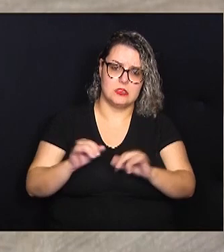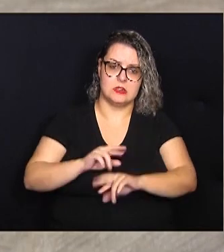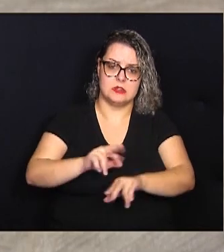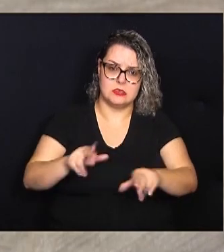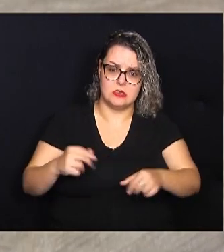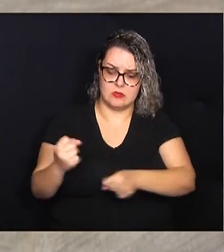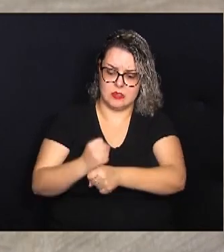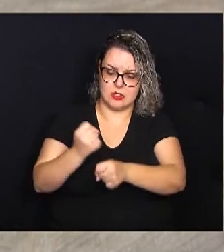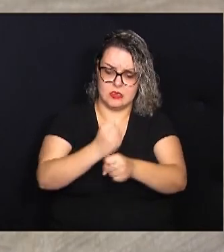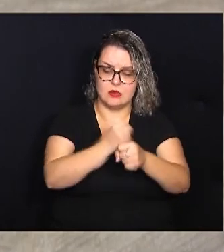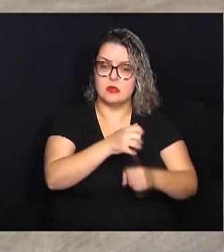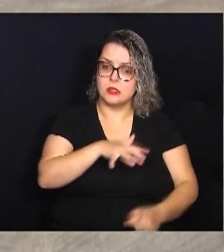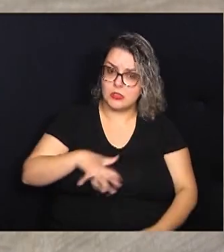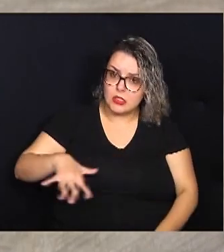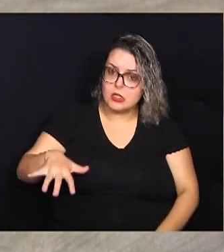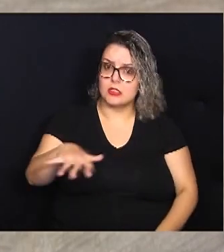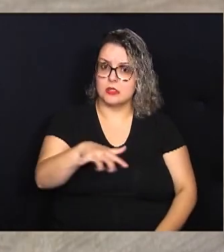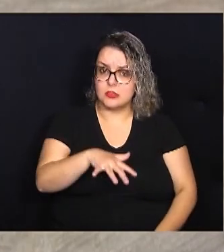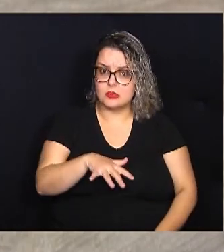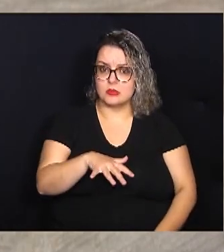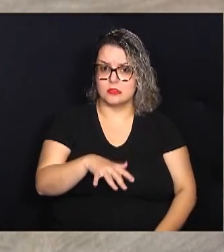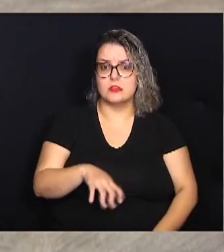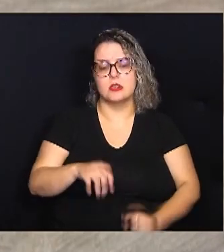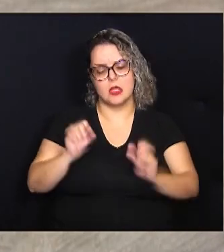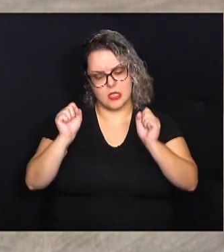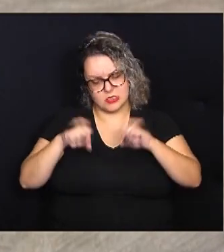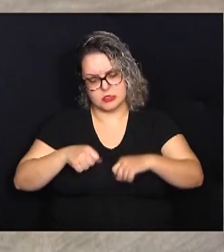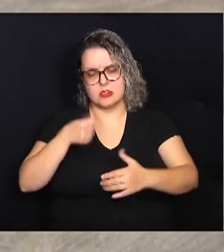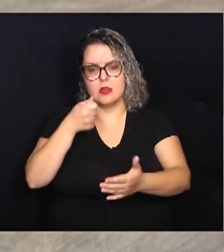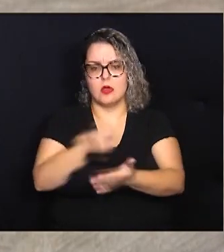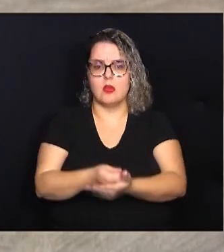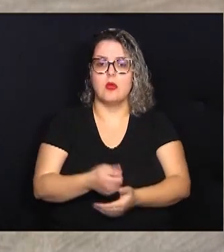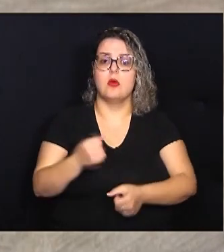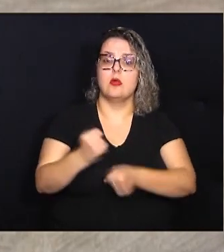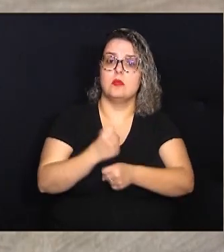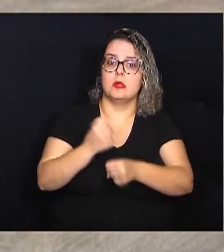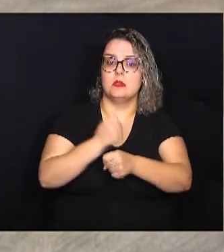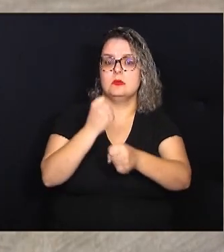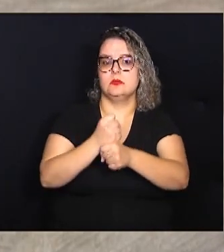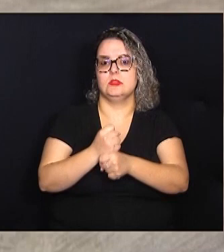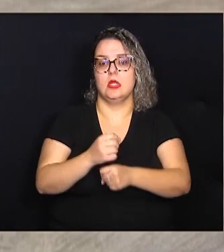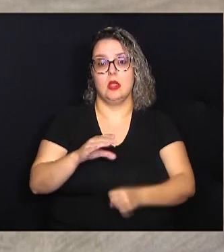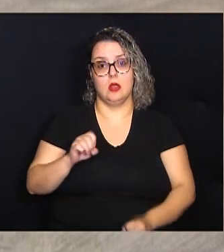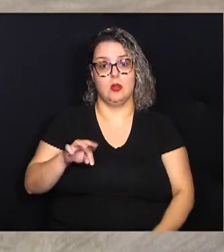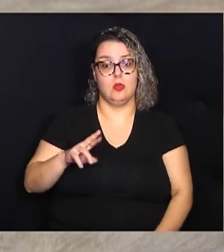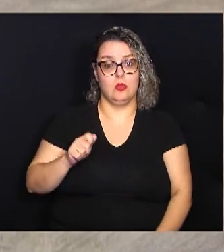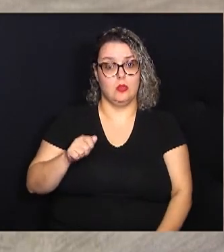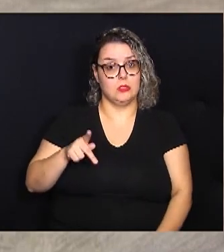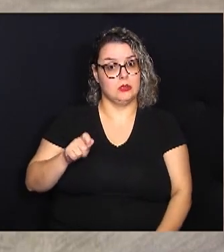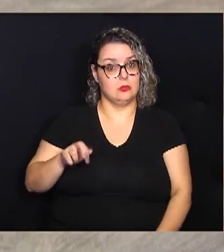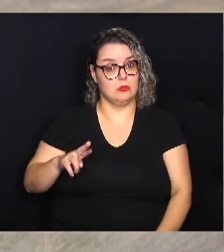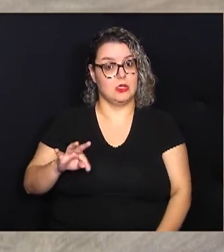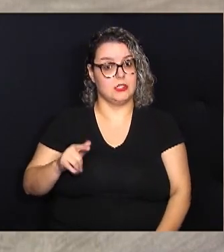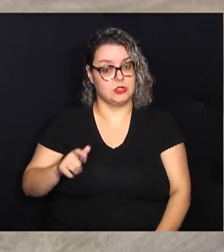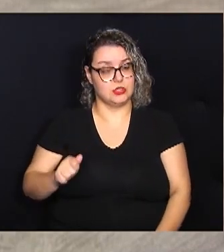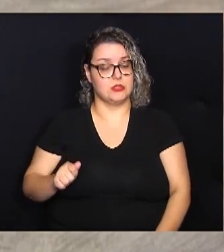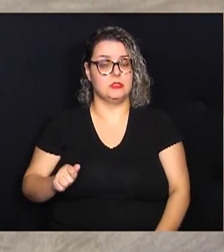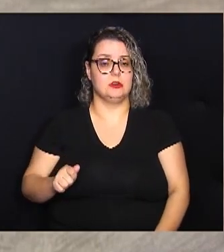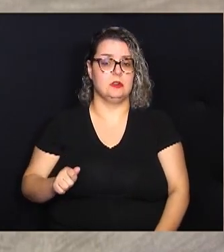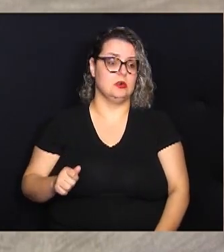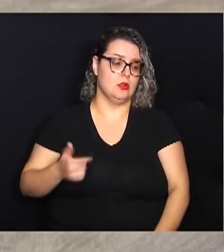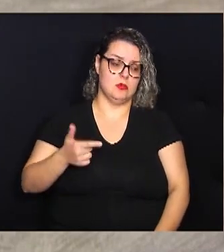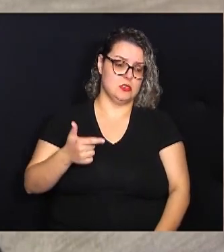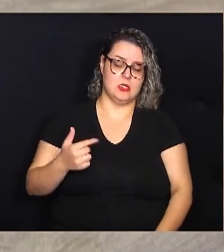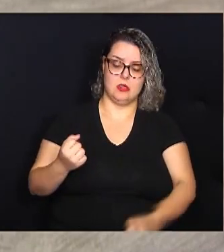empreendimentos que é feito naquela região e é sim obrigação de fazer a contrapartida com esses grandes empreendimentos. Não adianta nada